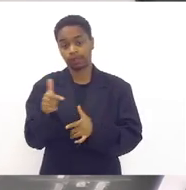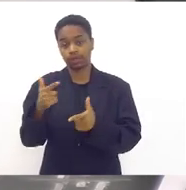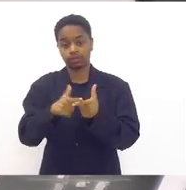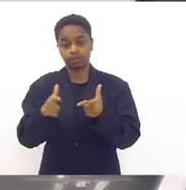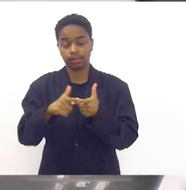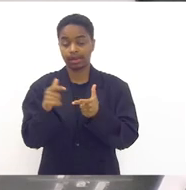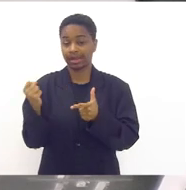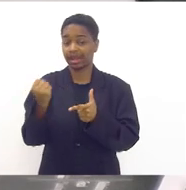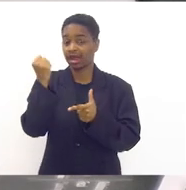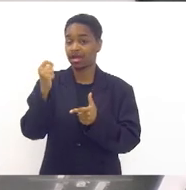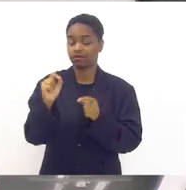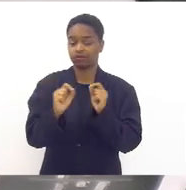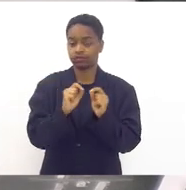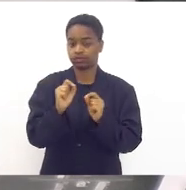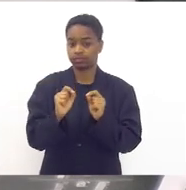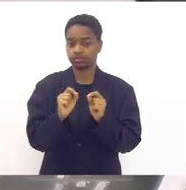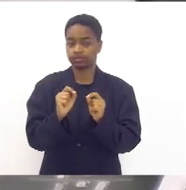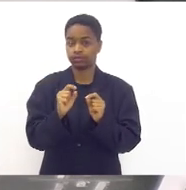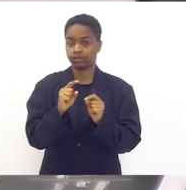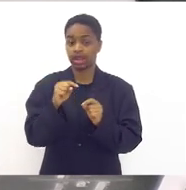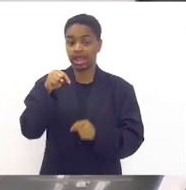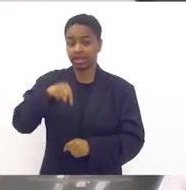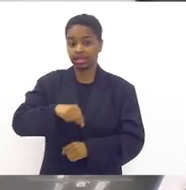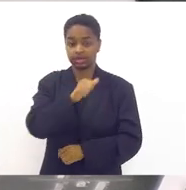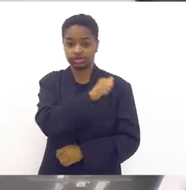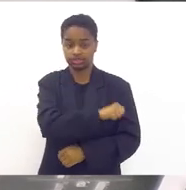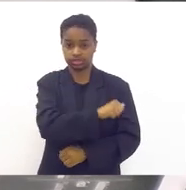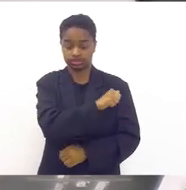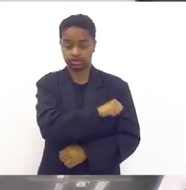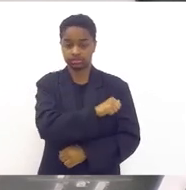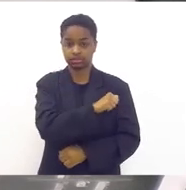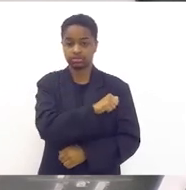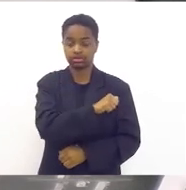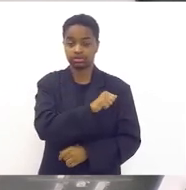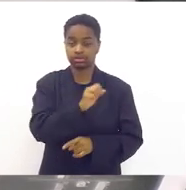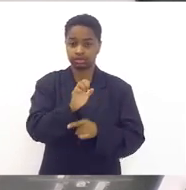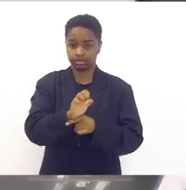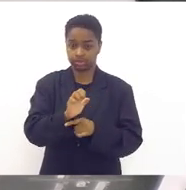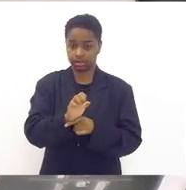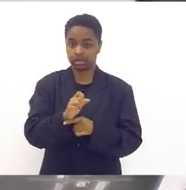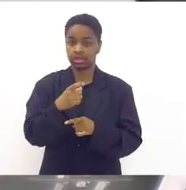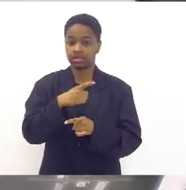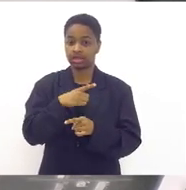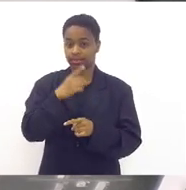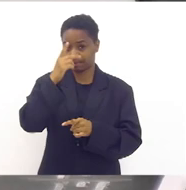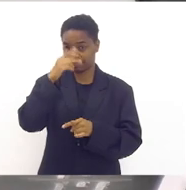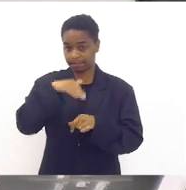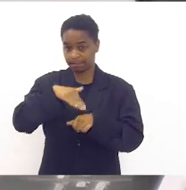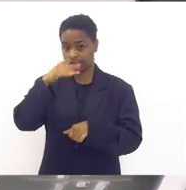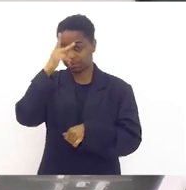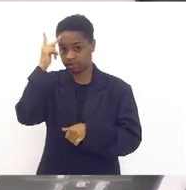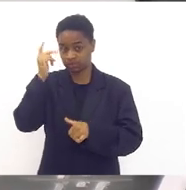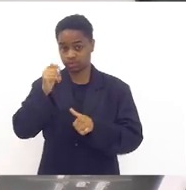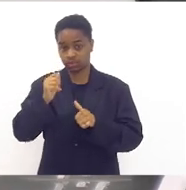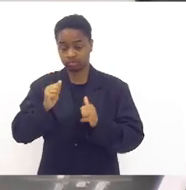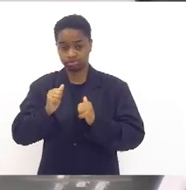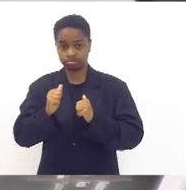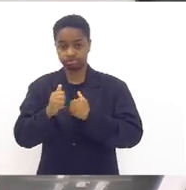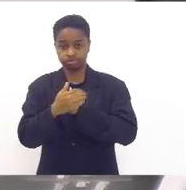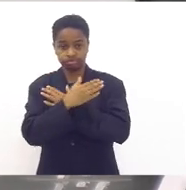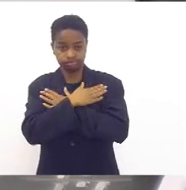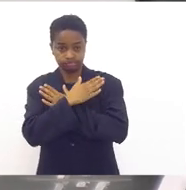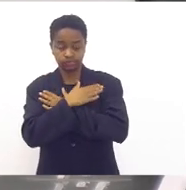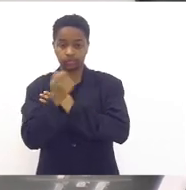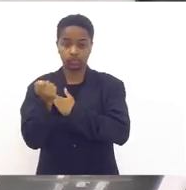estrutural grave, nós somos um Estado que tem mais inativos do que ativo, né? Então, a gente tem um problema